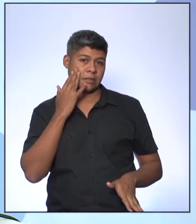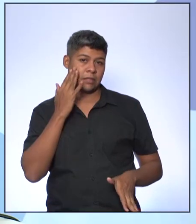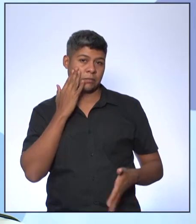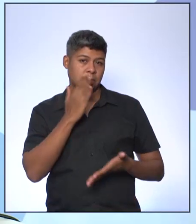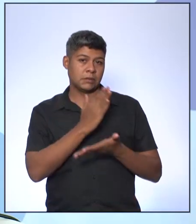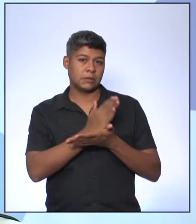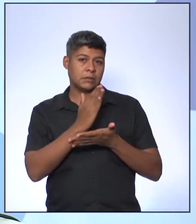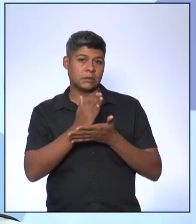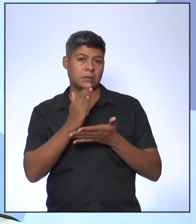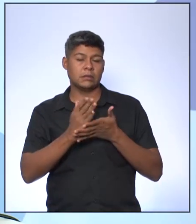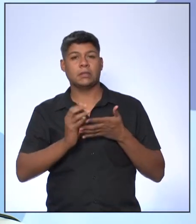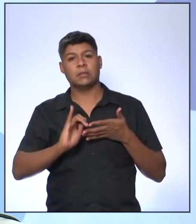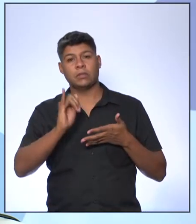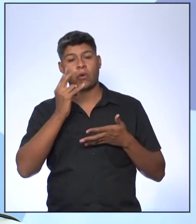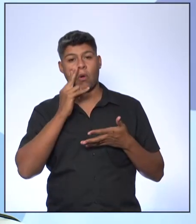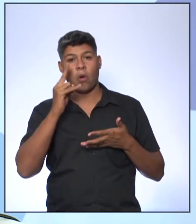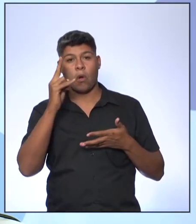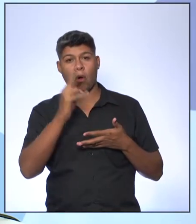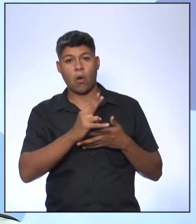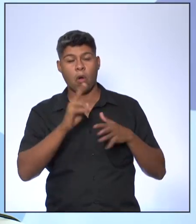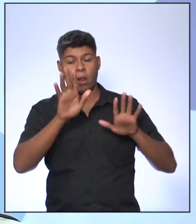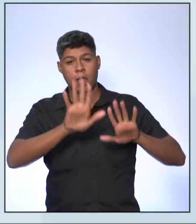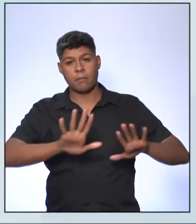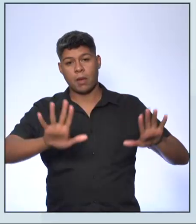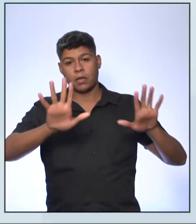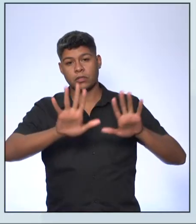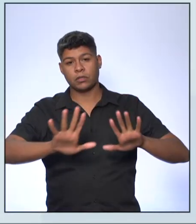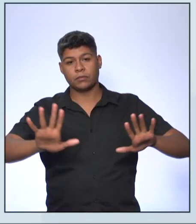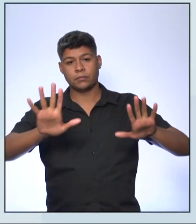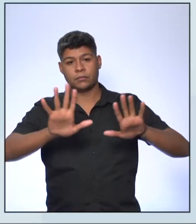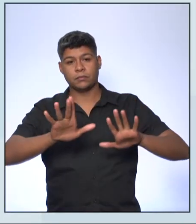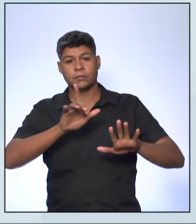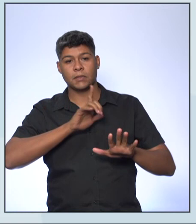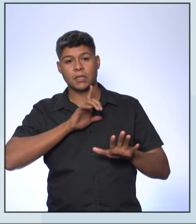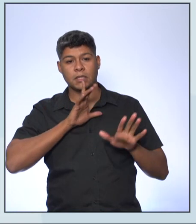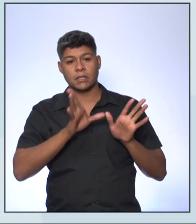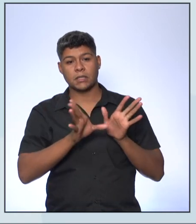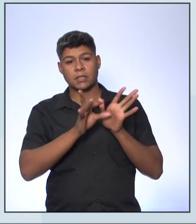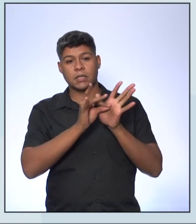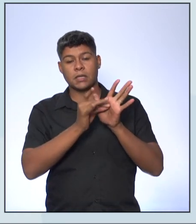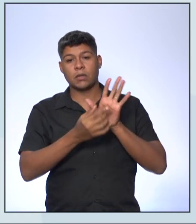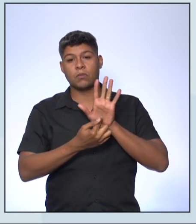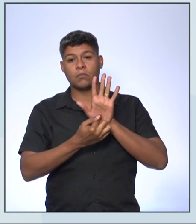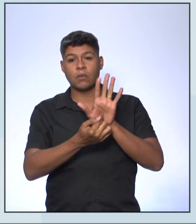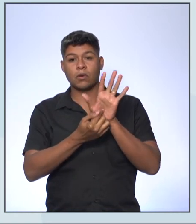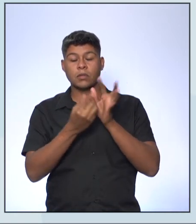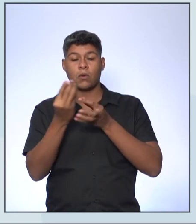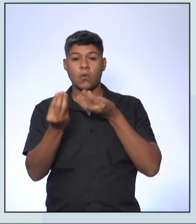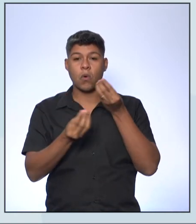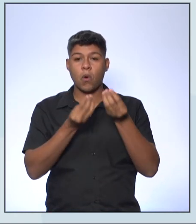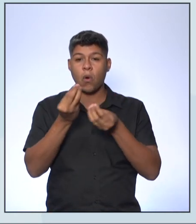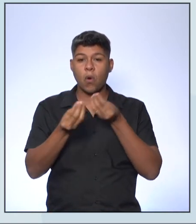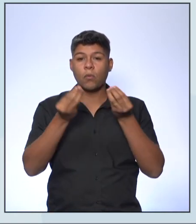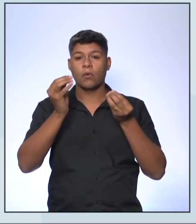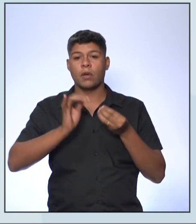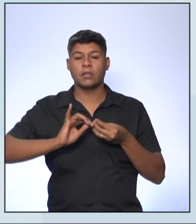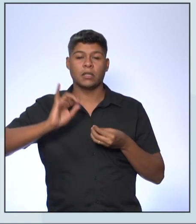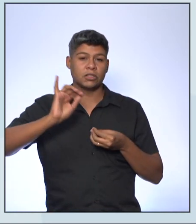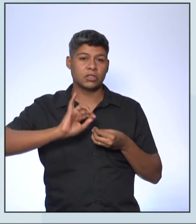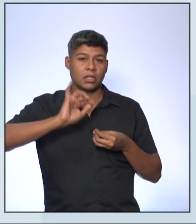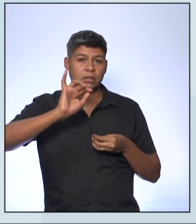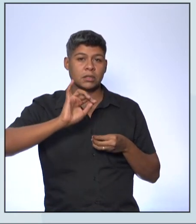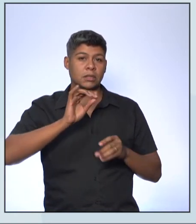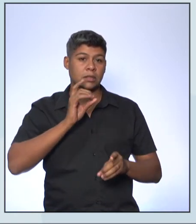dissipa a energia. Dá uma olhadinha nessa imagem aqui, ó, que é um selo que mostra a eficiência energética.